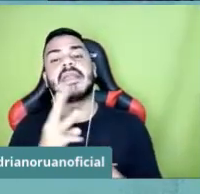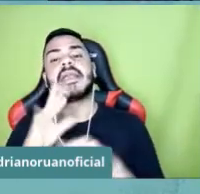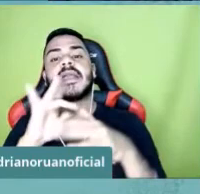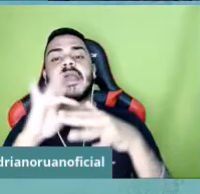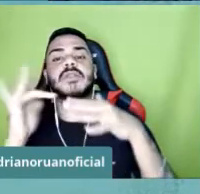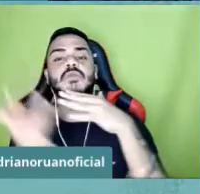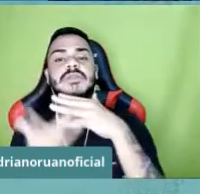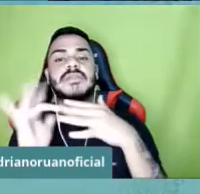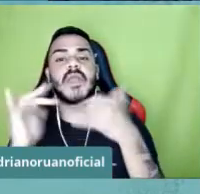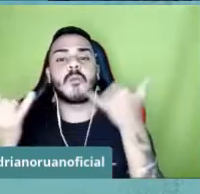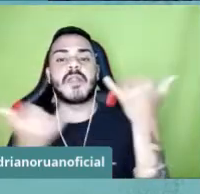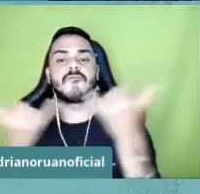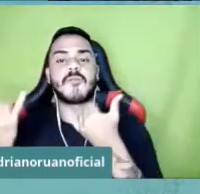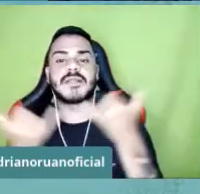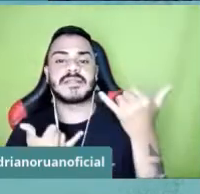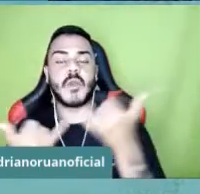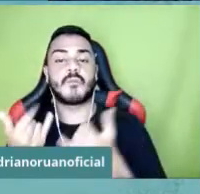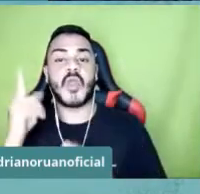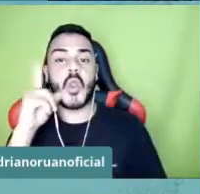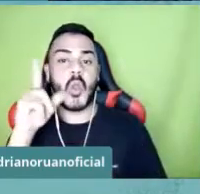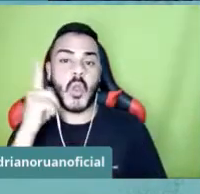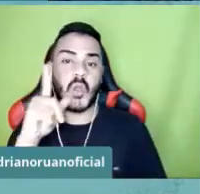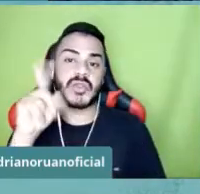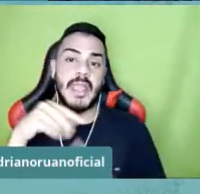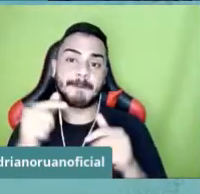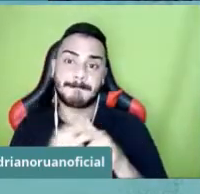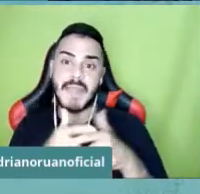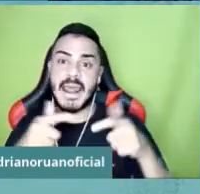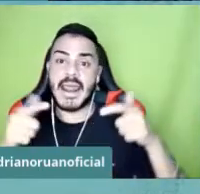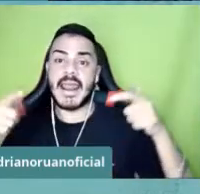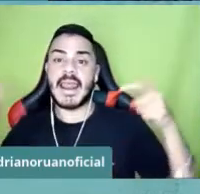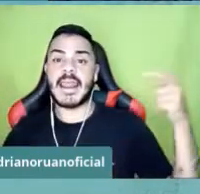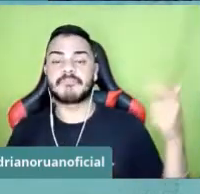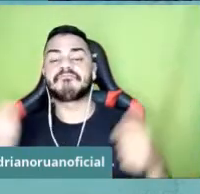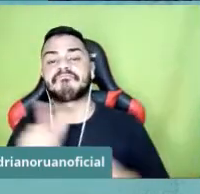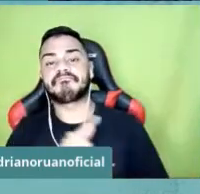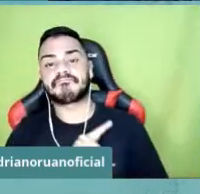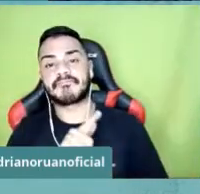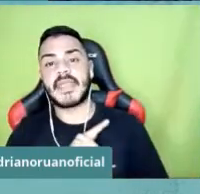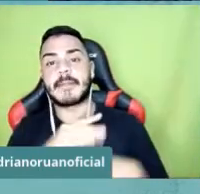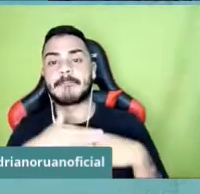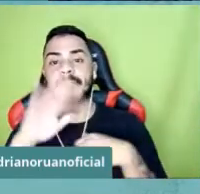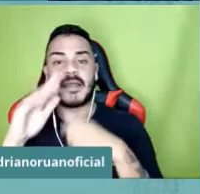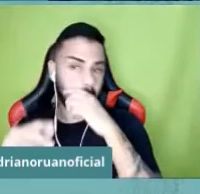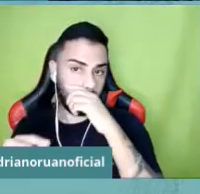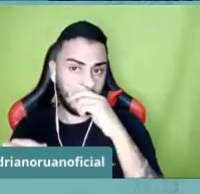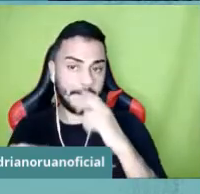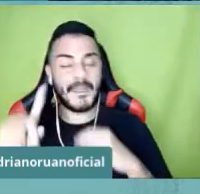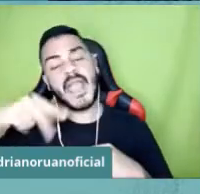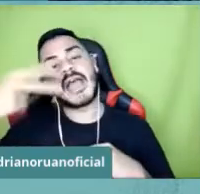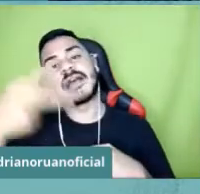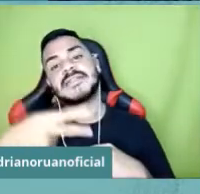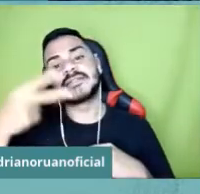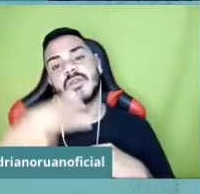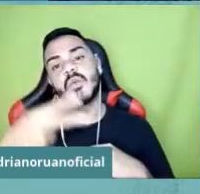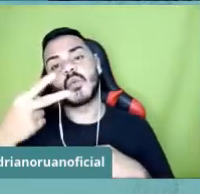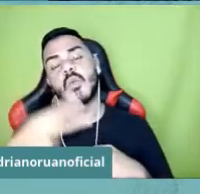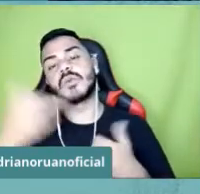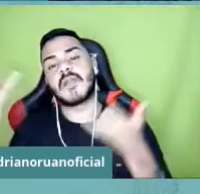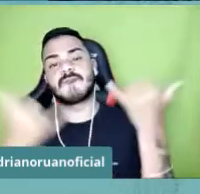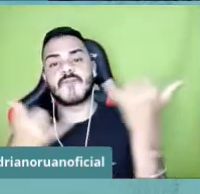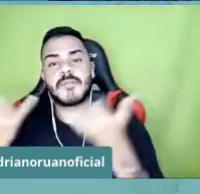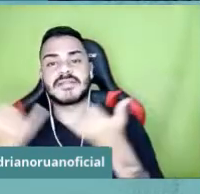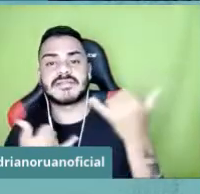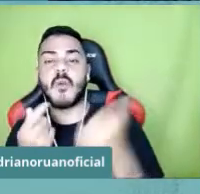informação. Obviamente, a gente sabe que isso cresceu muito e tem crescido cada vez mais. É a segunda fonte de informação,